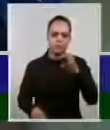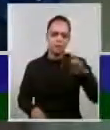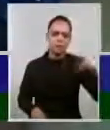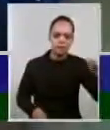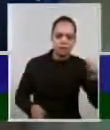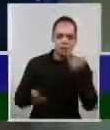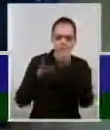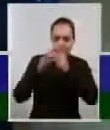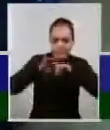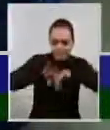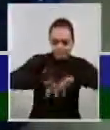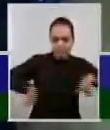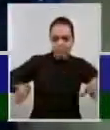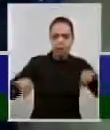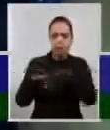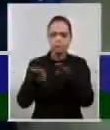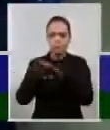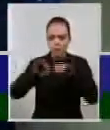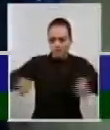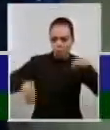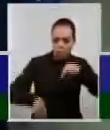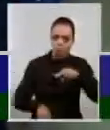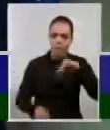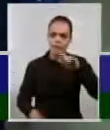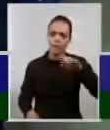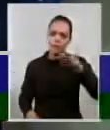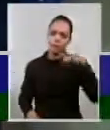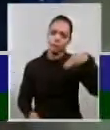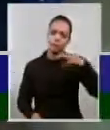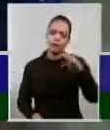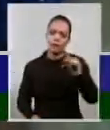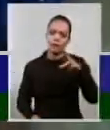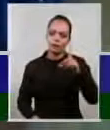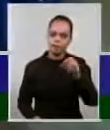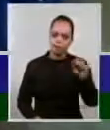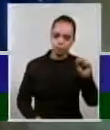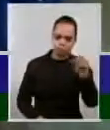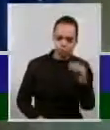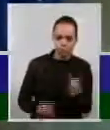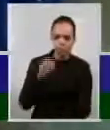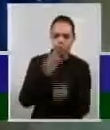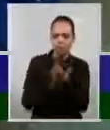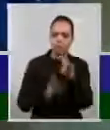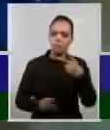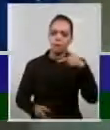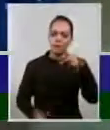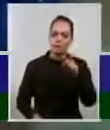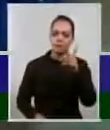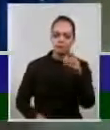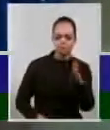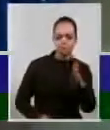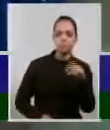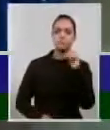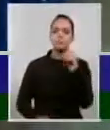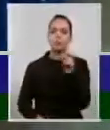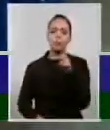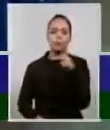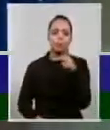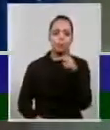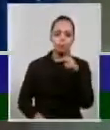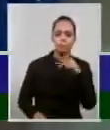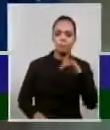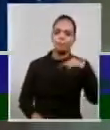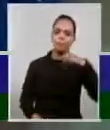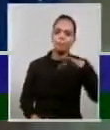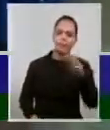com o Quersa, e ele rompeu aqui com o Nilton Cardoso, governador do PMDB, e fundaram o PSDB. E o Pimenta da Veiga foi o primeiro prefeito